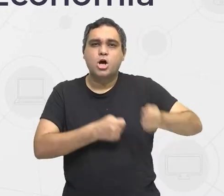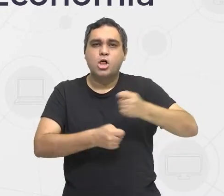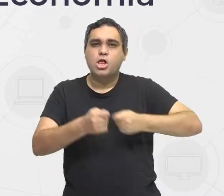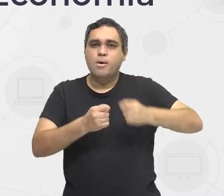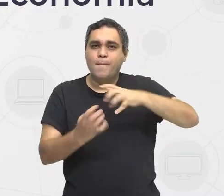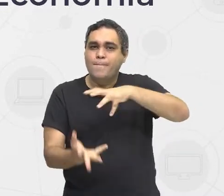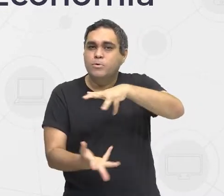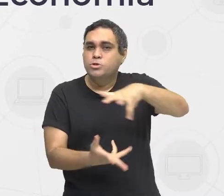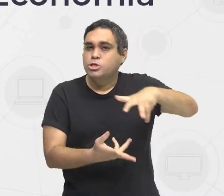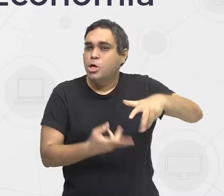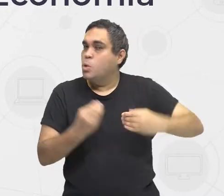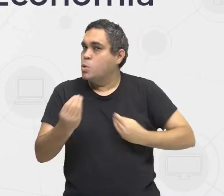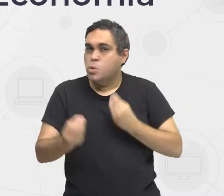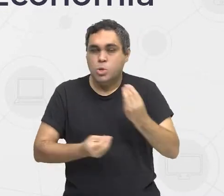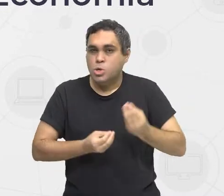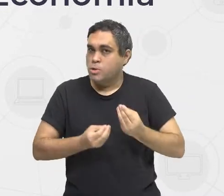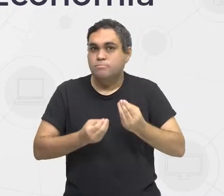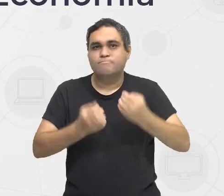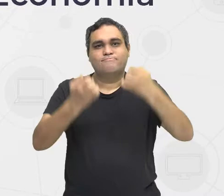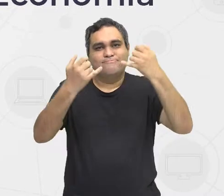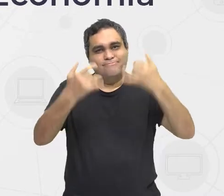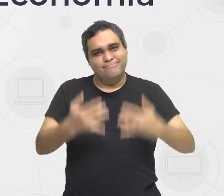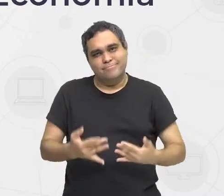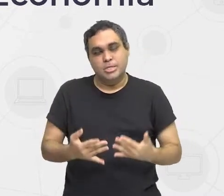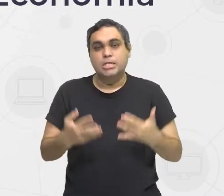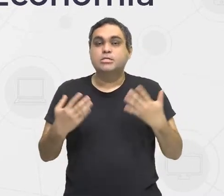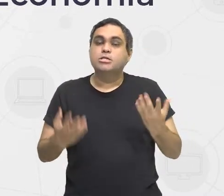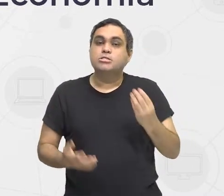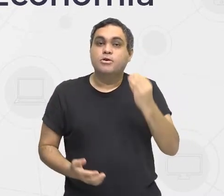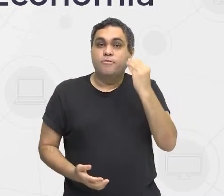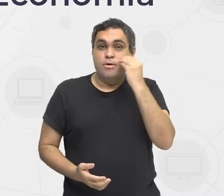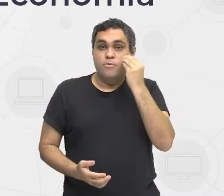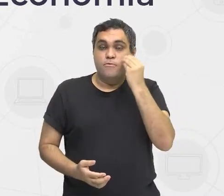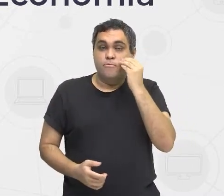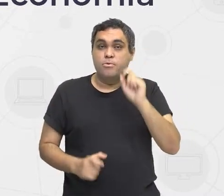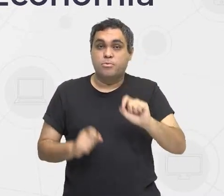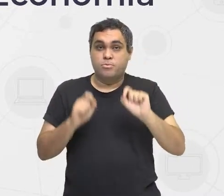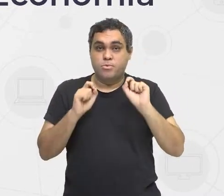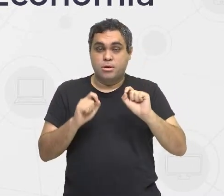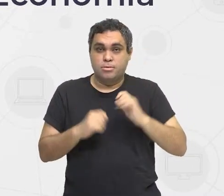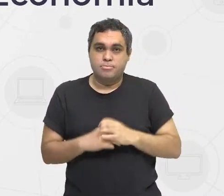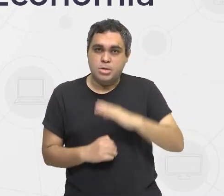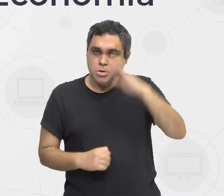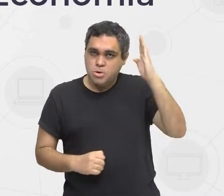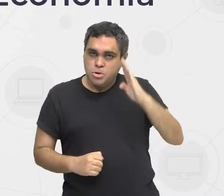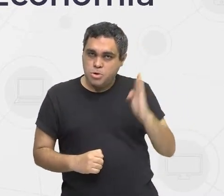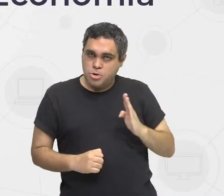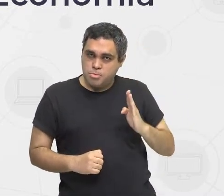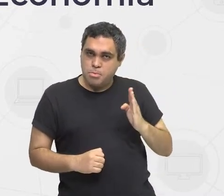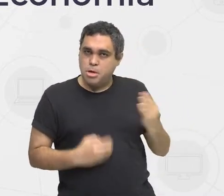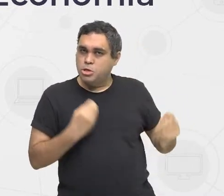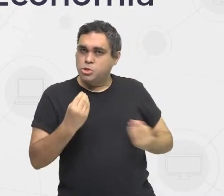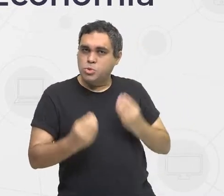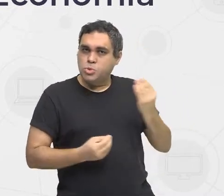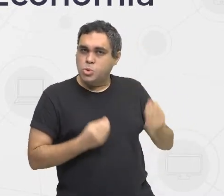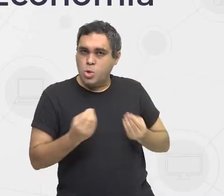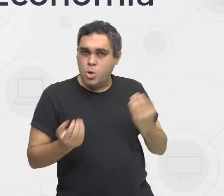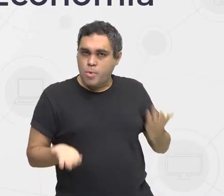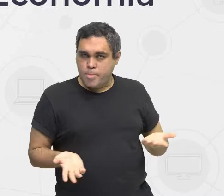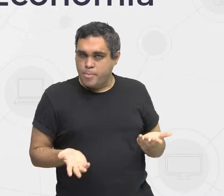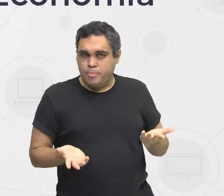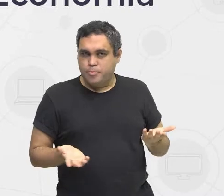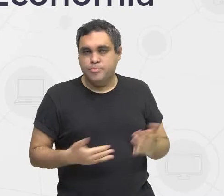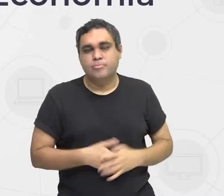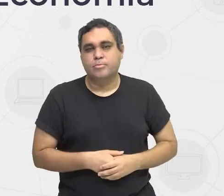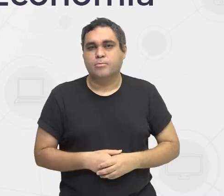gente vai verificar que nesse Brasil, no cenário da economia global, nós iremos estudar e verificar, como é que